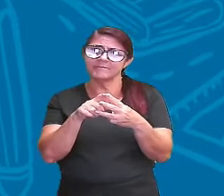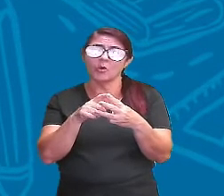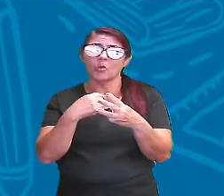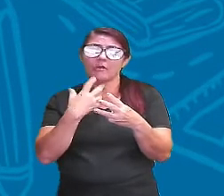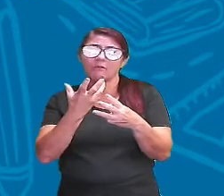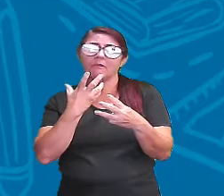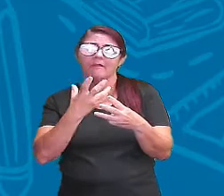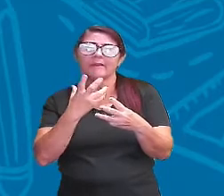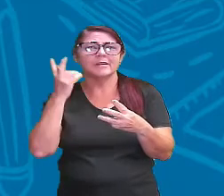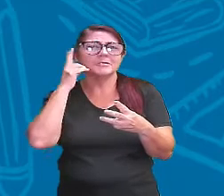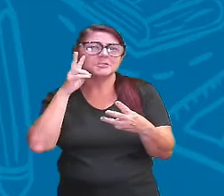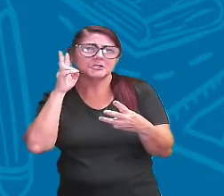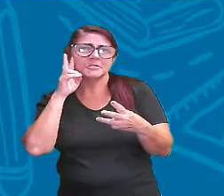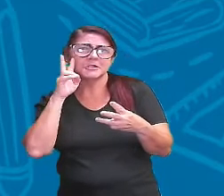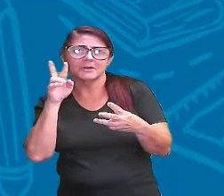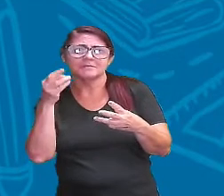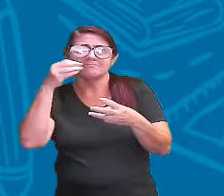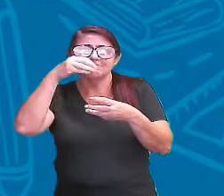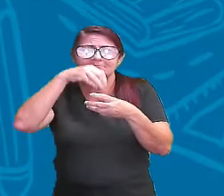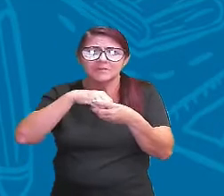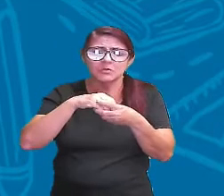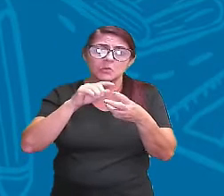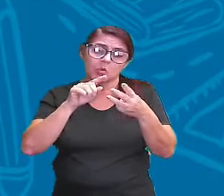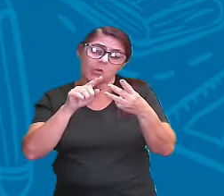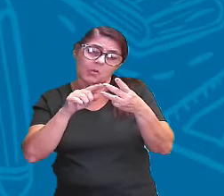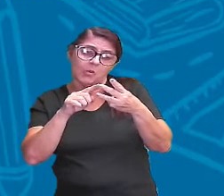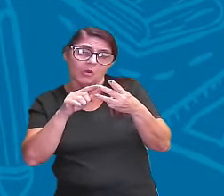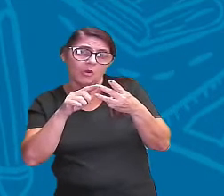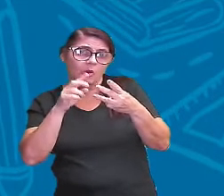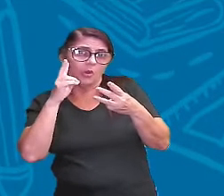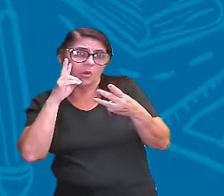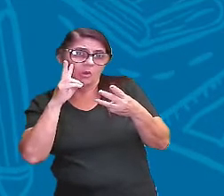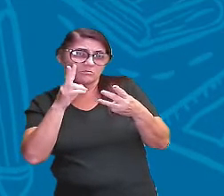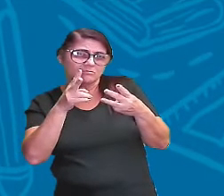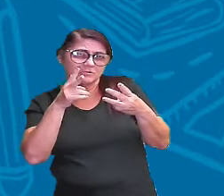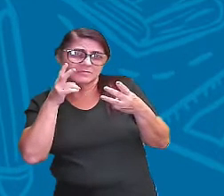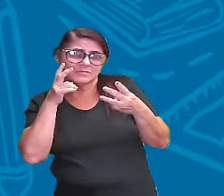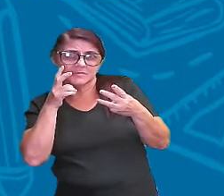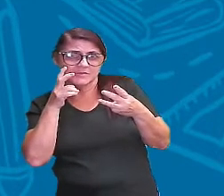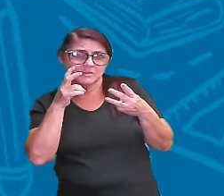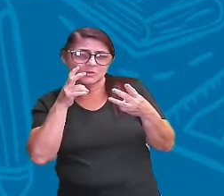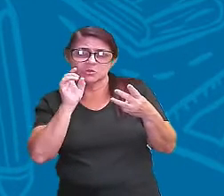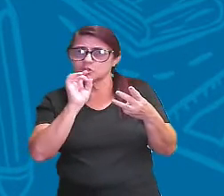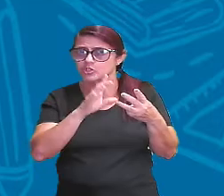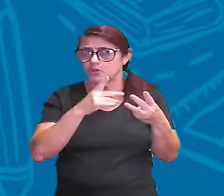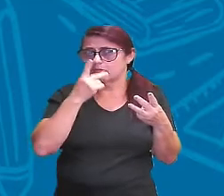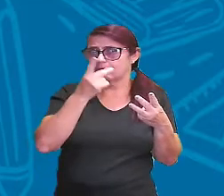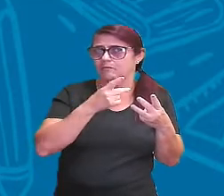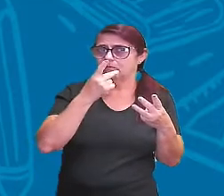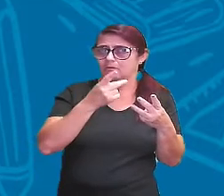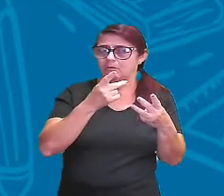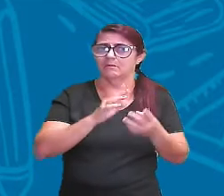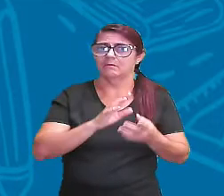da história, ou um narrador observador, que você está fora da história, está só contando.